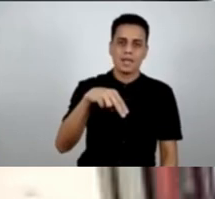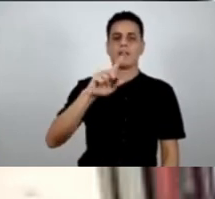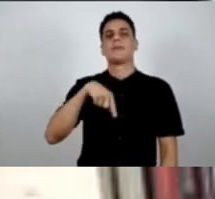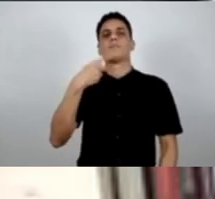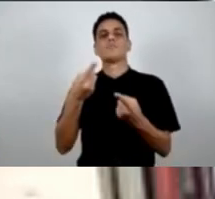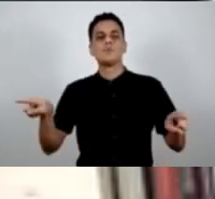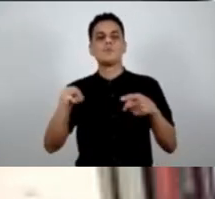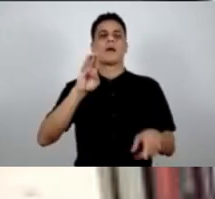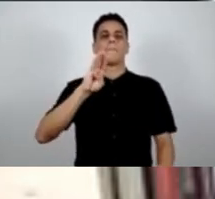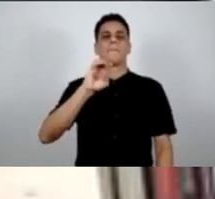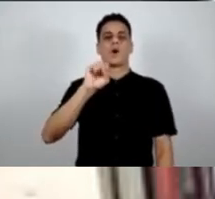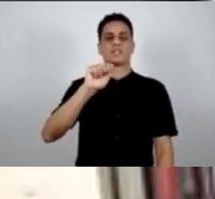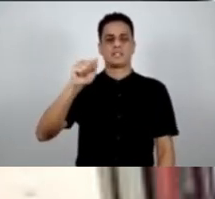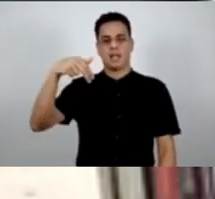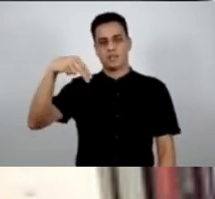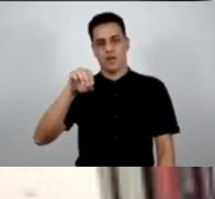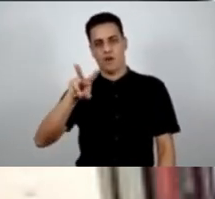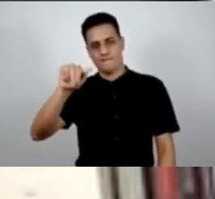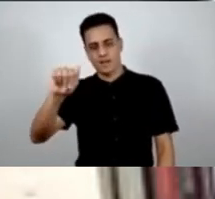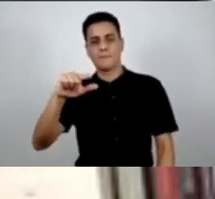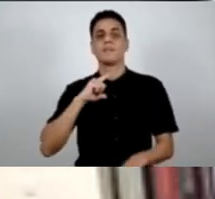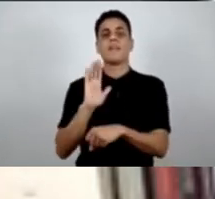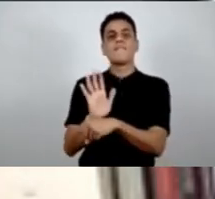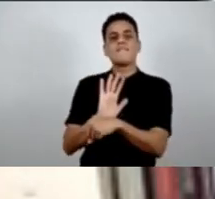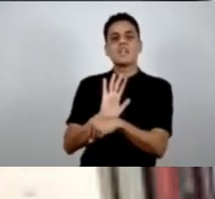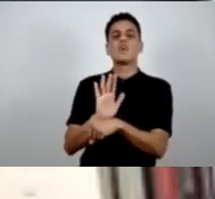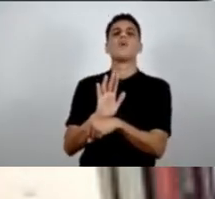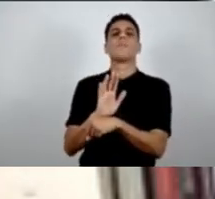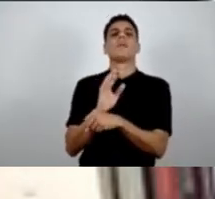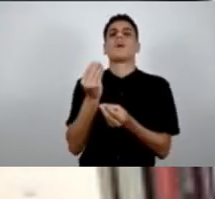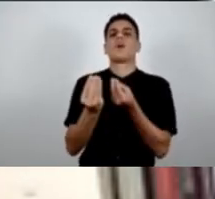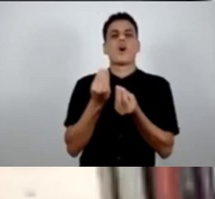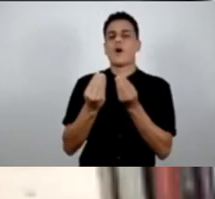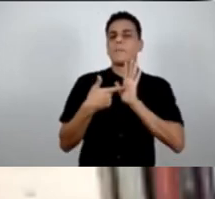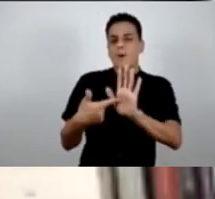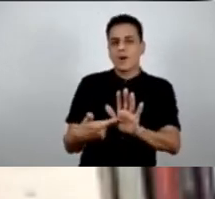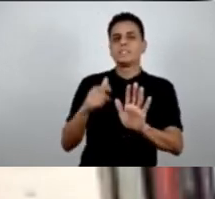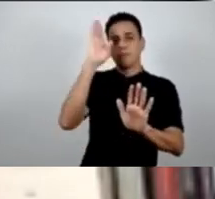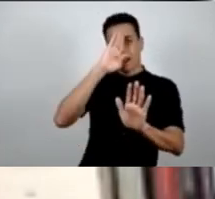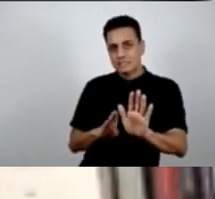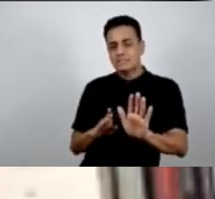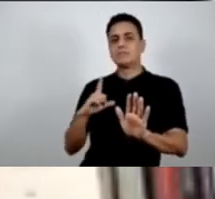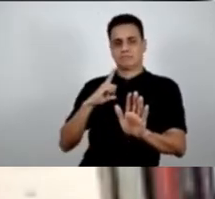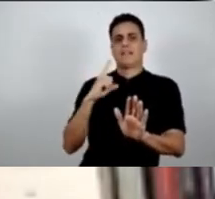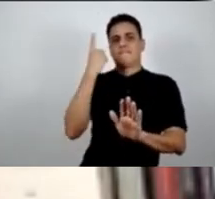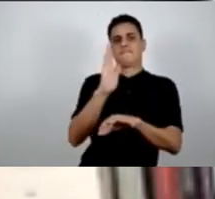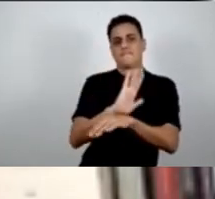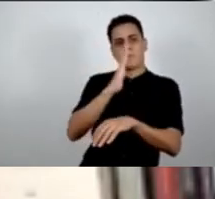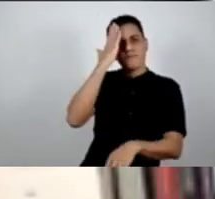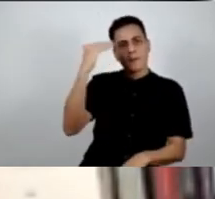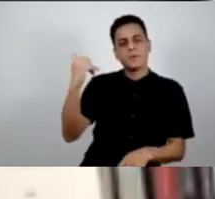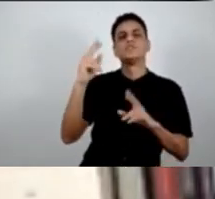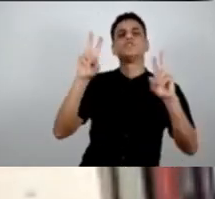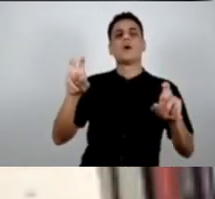tem o famoso filme do Marcel Camus, Orfeu Noir, não é? Baseado num mito grego,